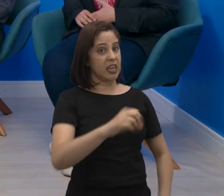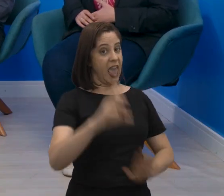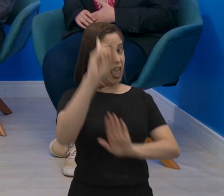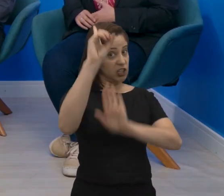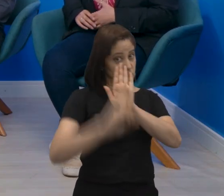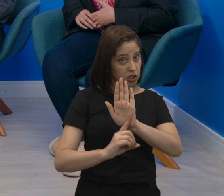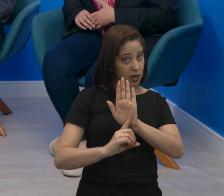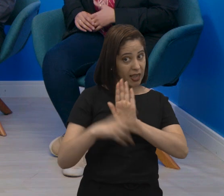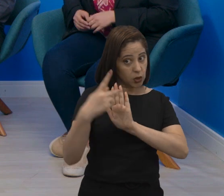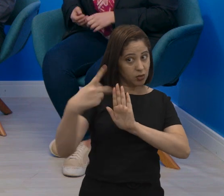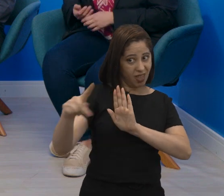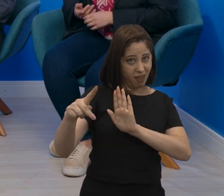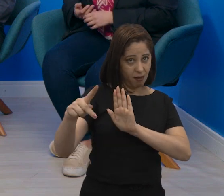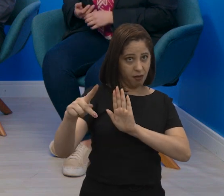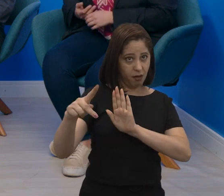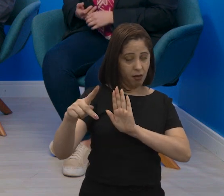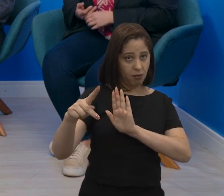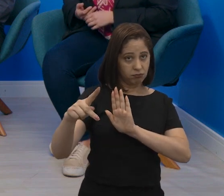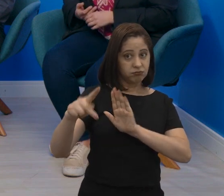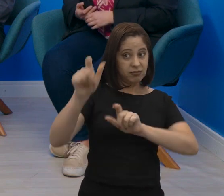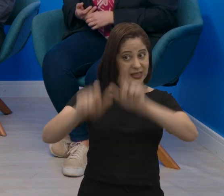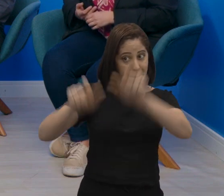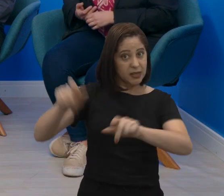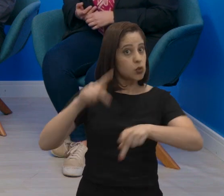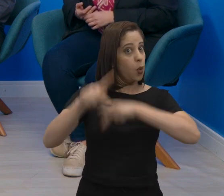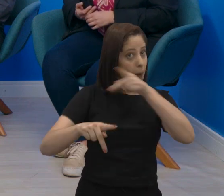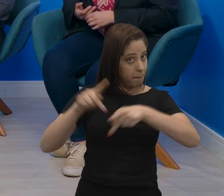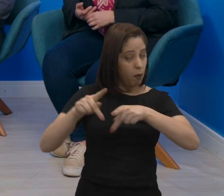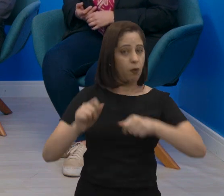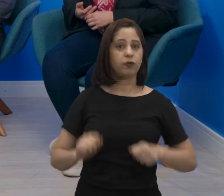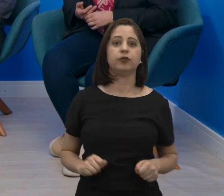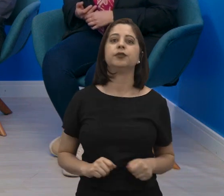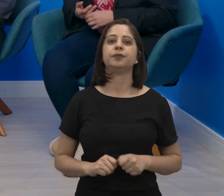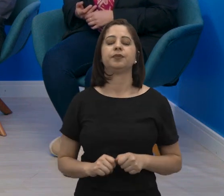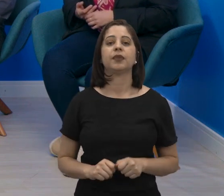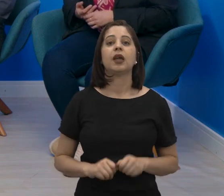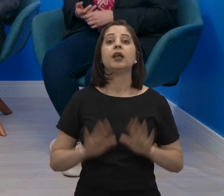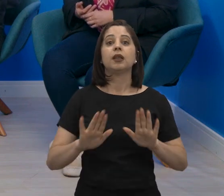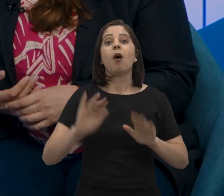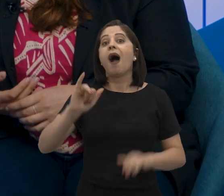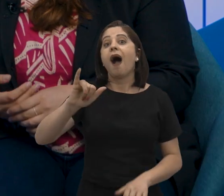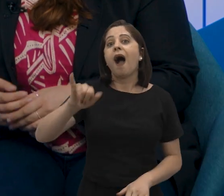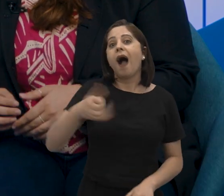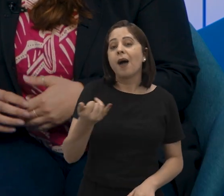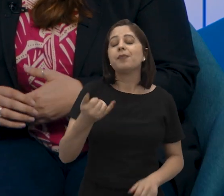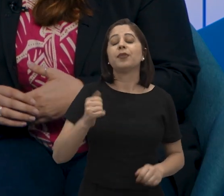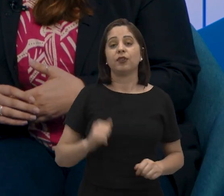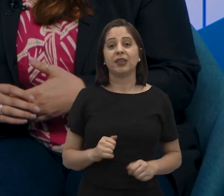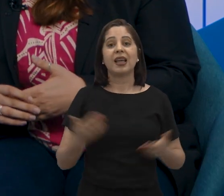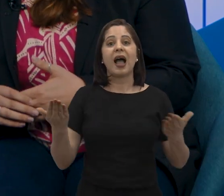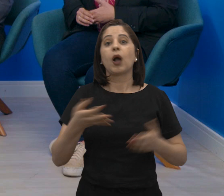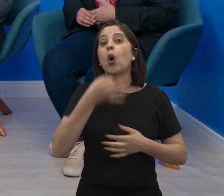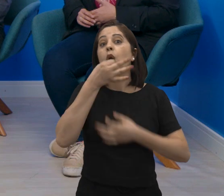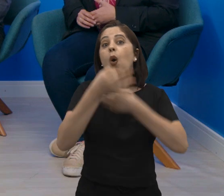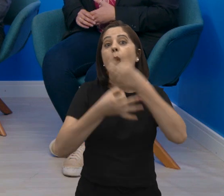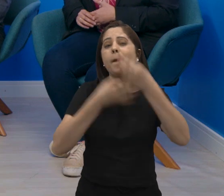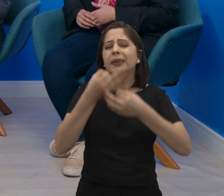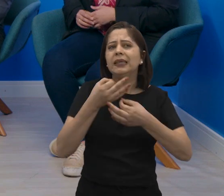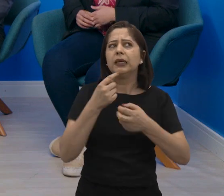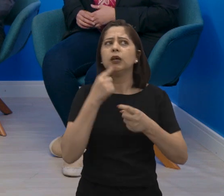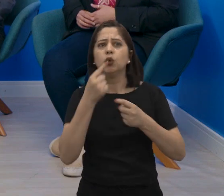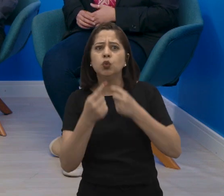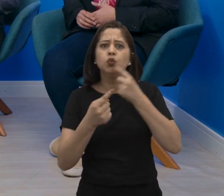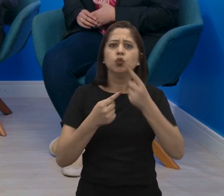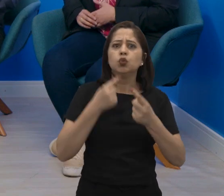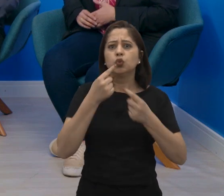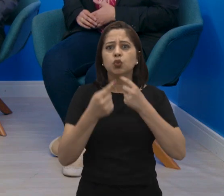direito do eleitor, muito mais do que do candidato. Bom, Marina, vamos aproveitar que a gente está falando dos eleitores, já ouvir o que